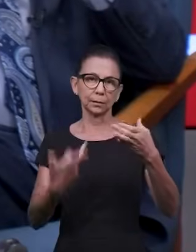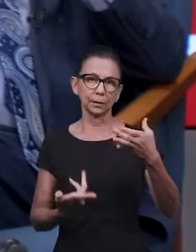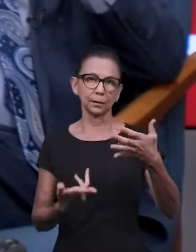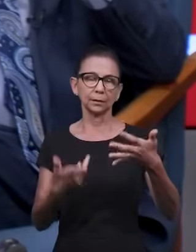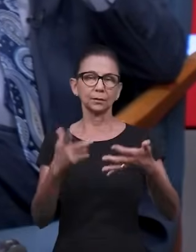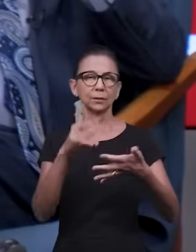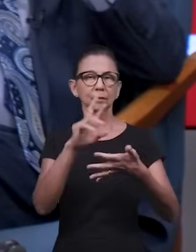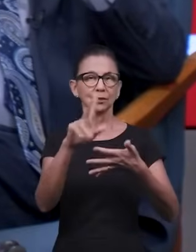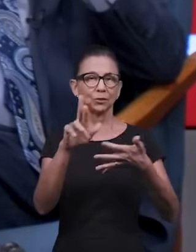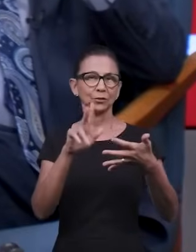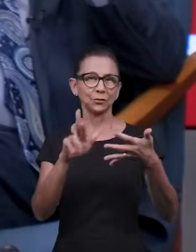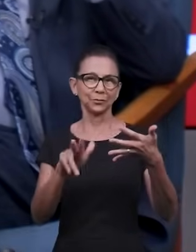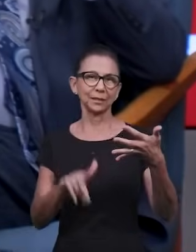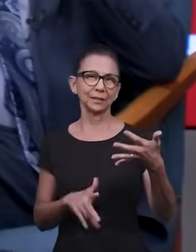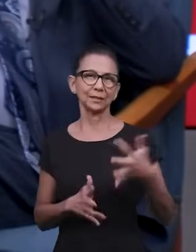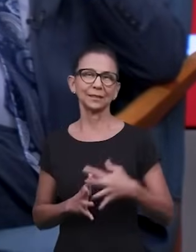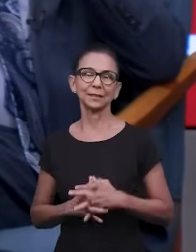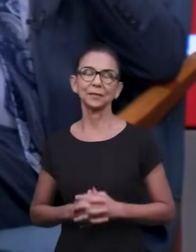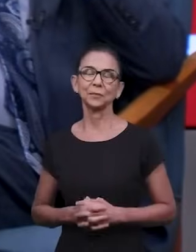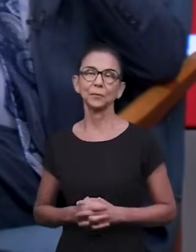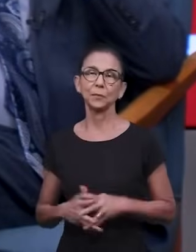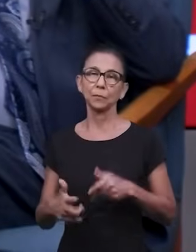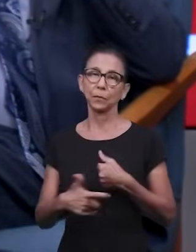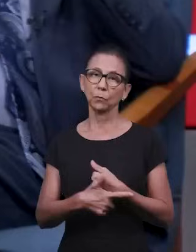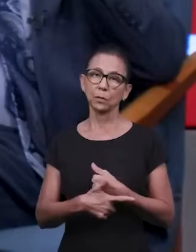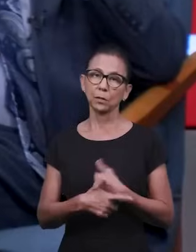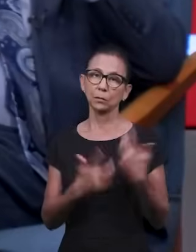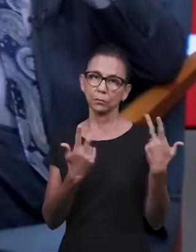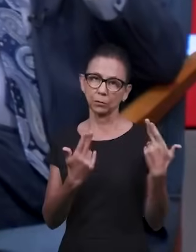nós vamos continuar no próximo